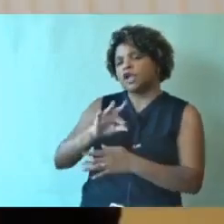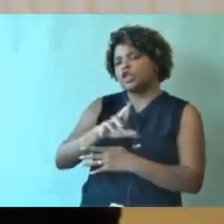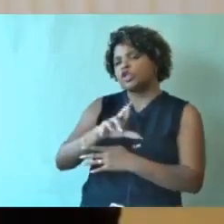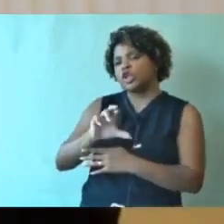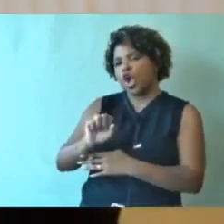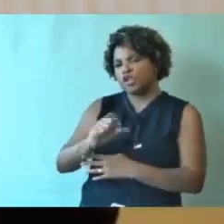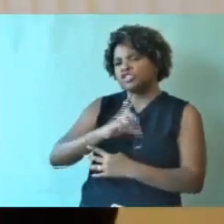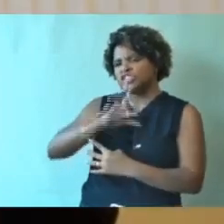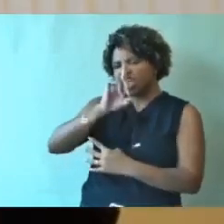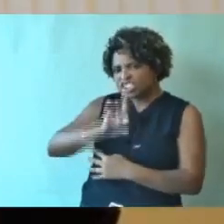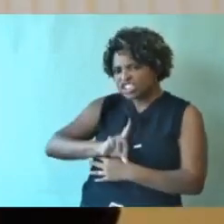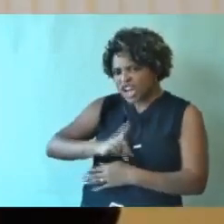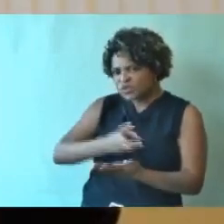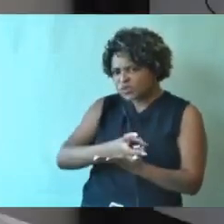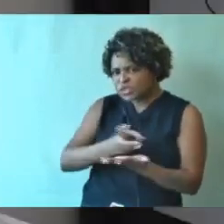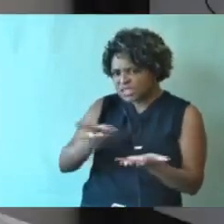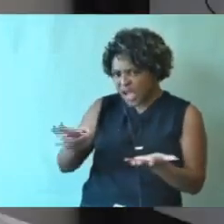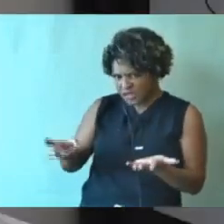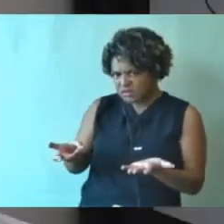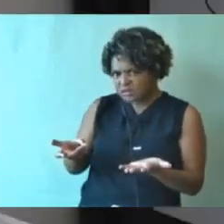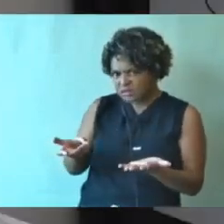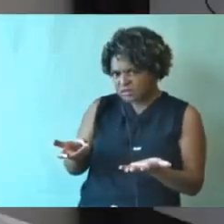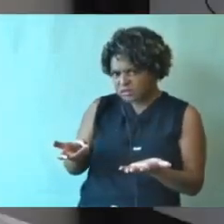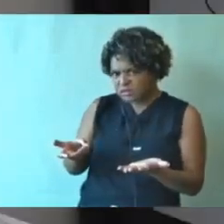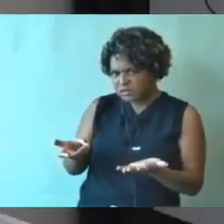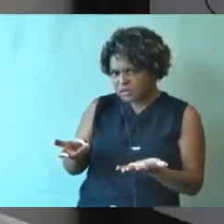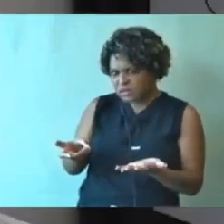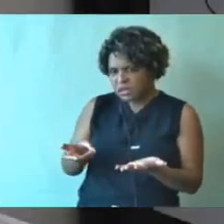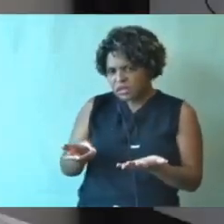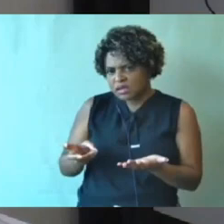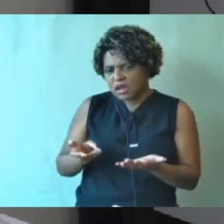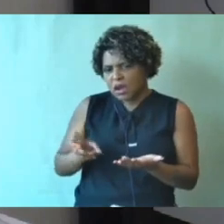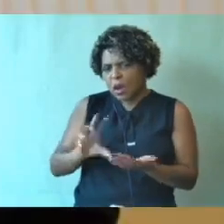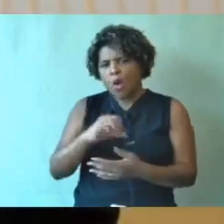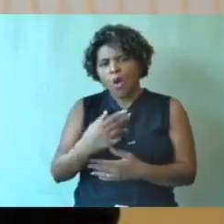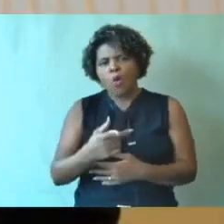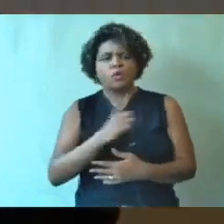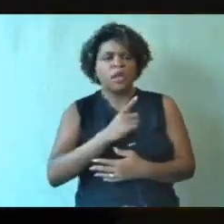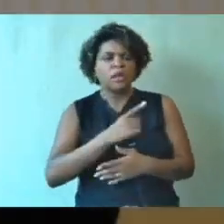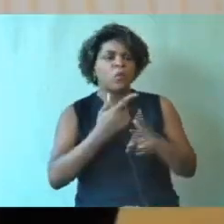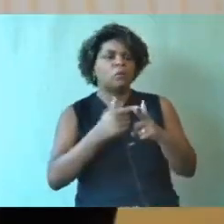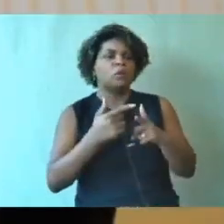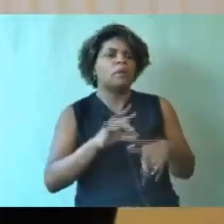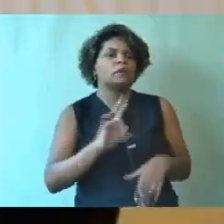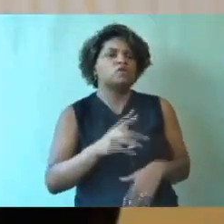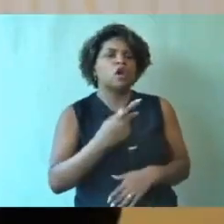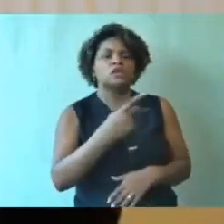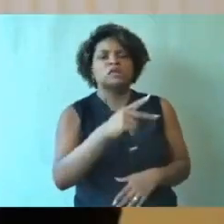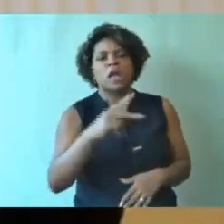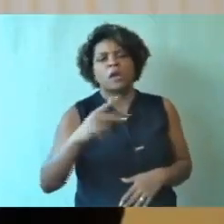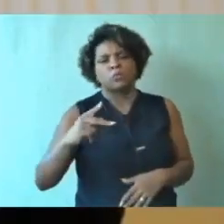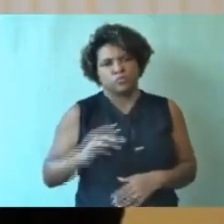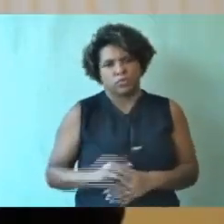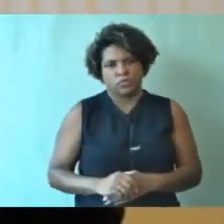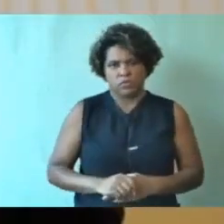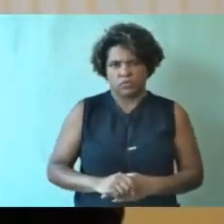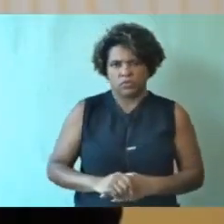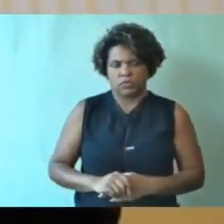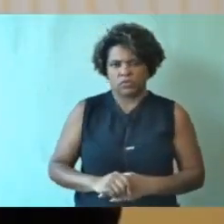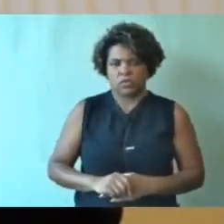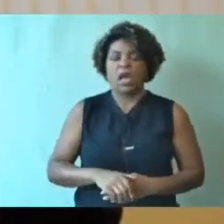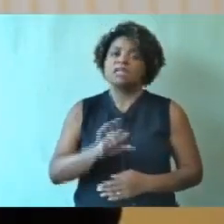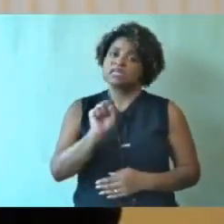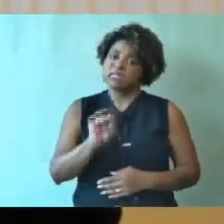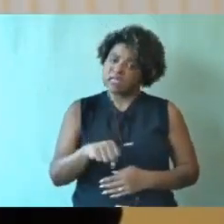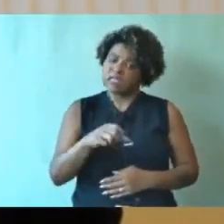Olha, porque eu estou entendendo que ela geraria um problema para vocês, é isso mesmo? Ela geraria um problema para nós e